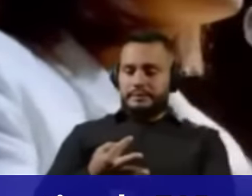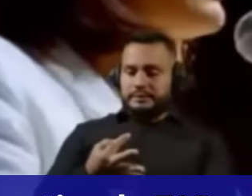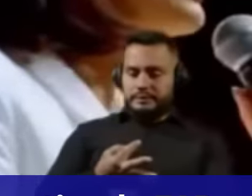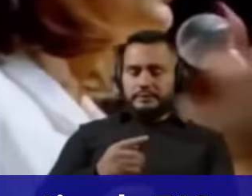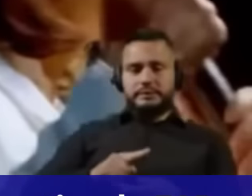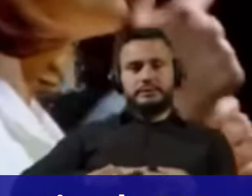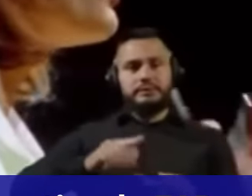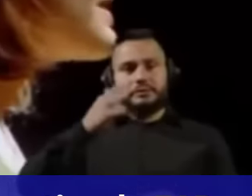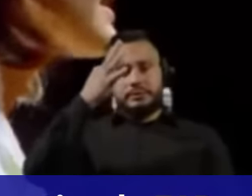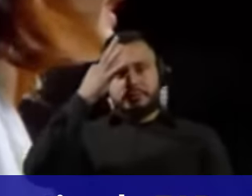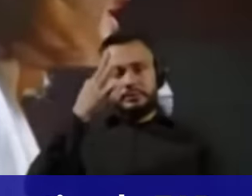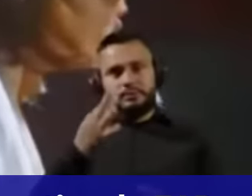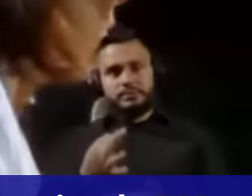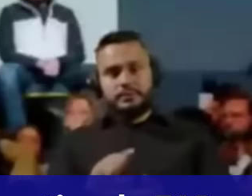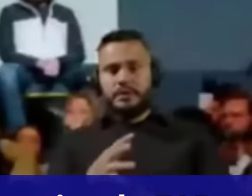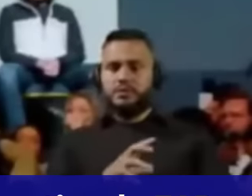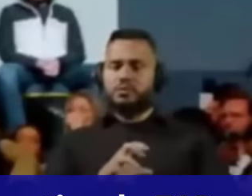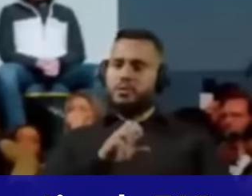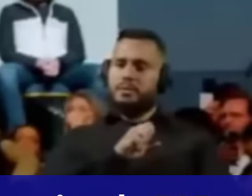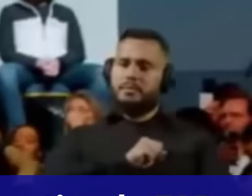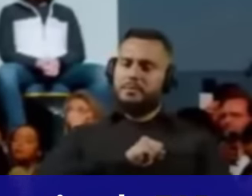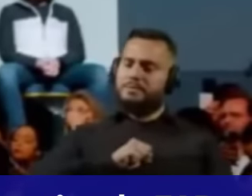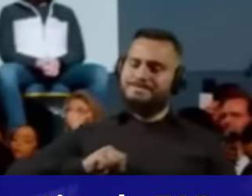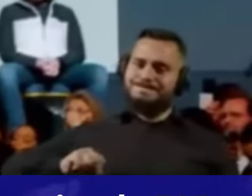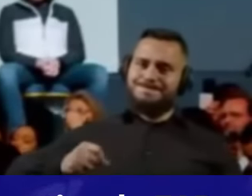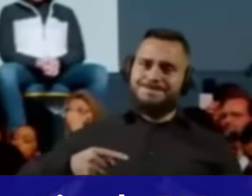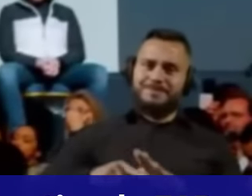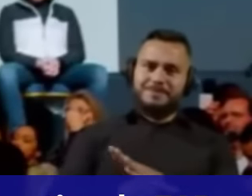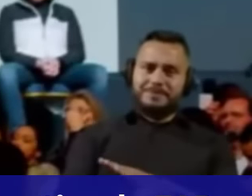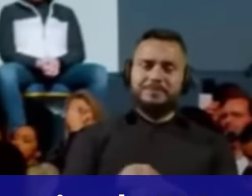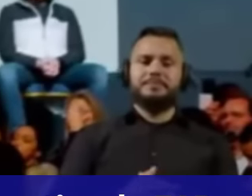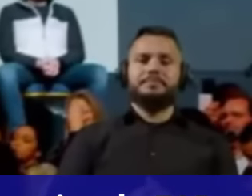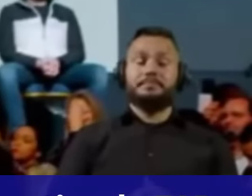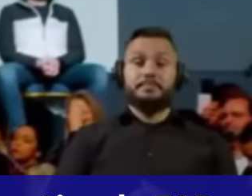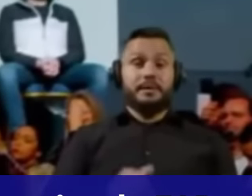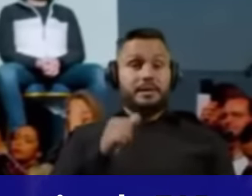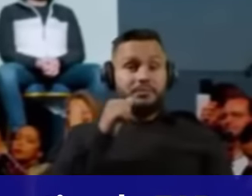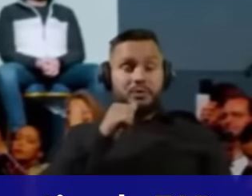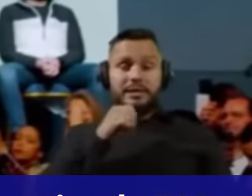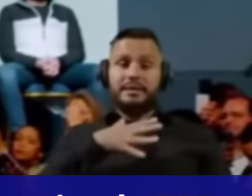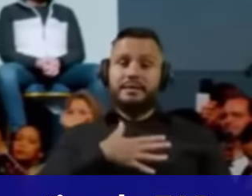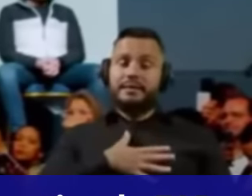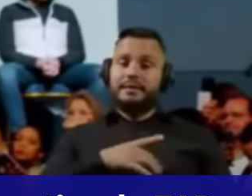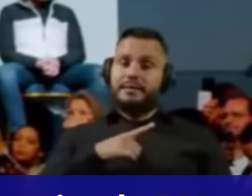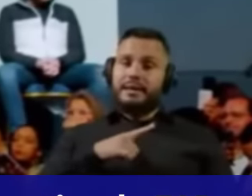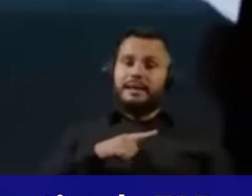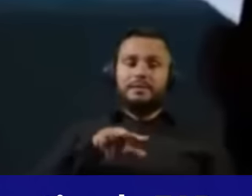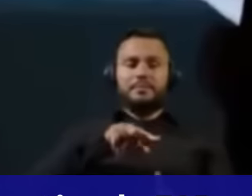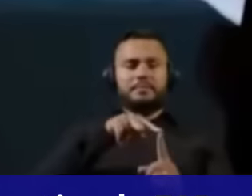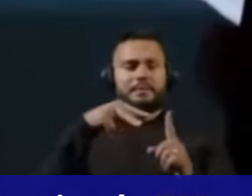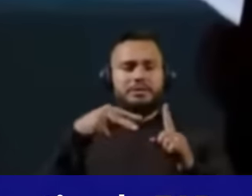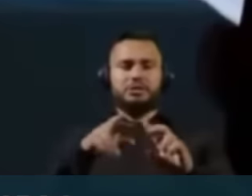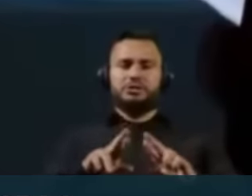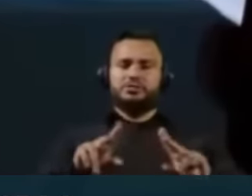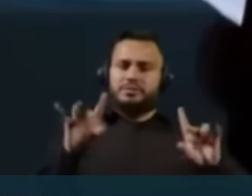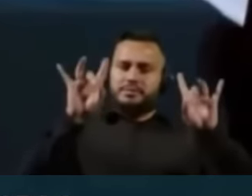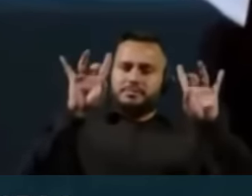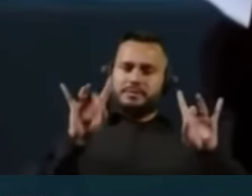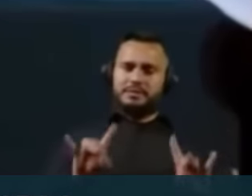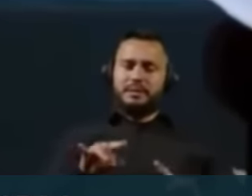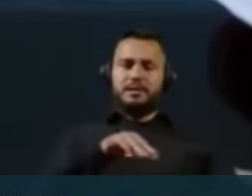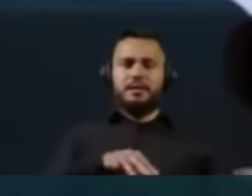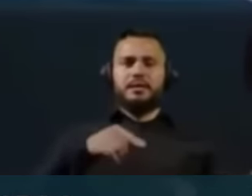fé, do amor visceral. E a mulher, ela tem esse olhar especial para a política. E nós estamos aqui